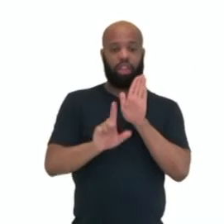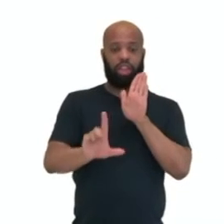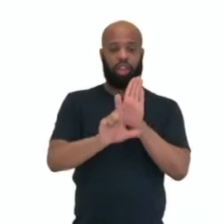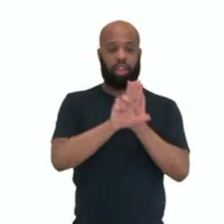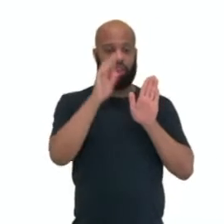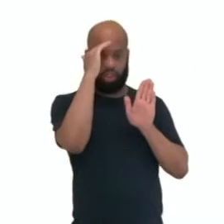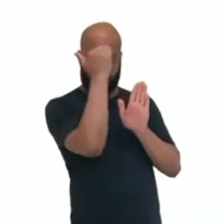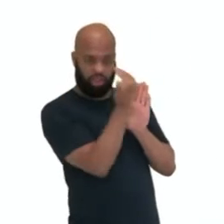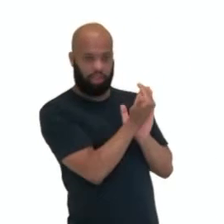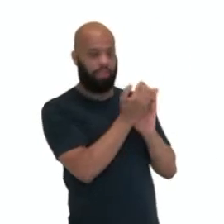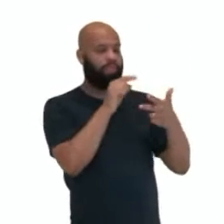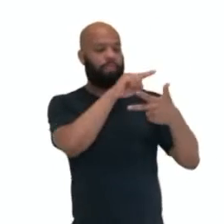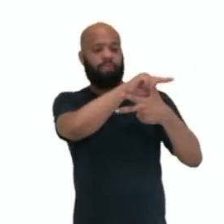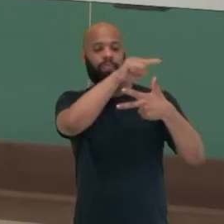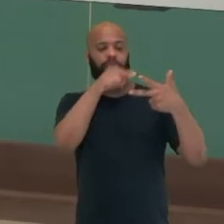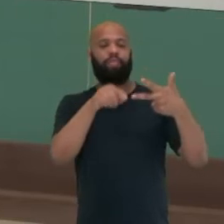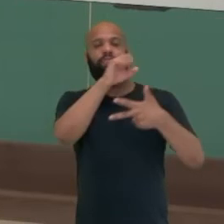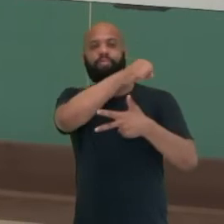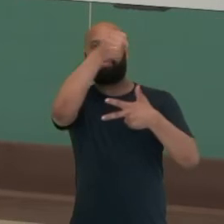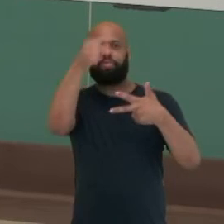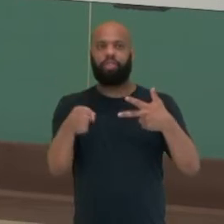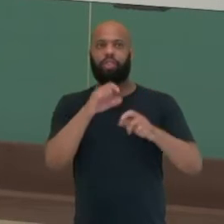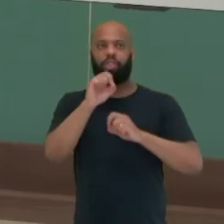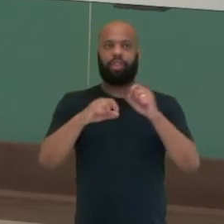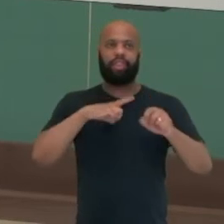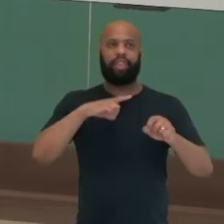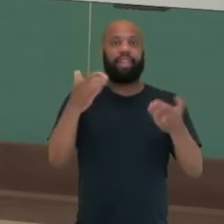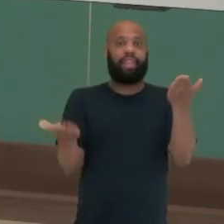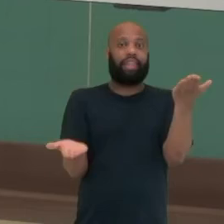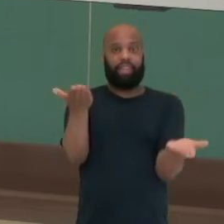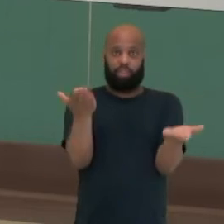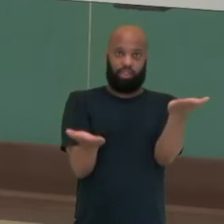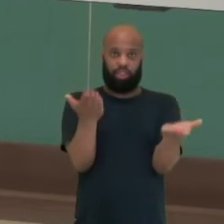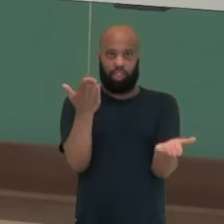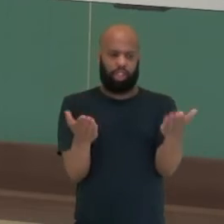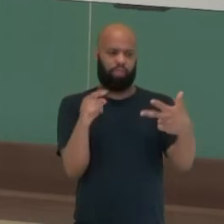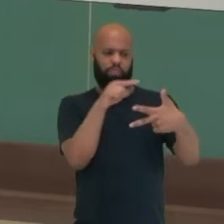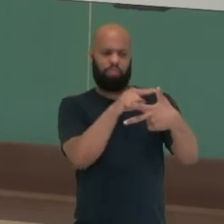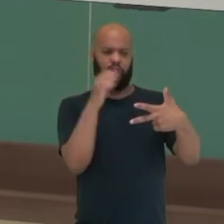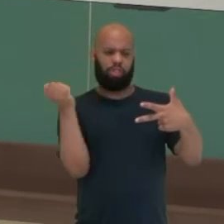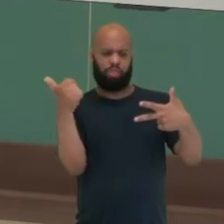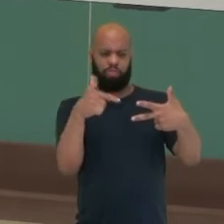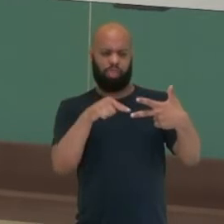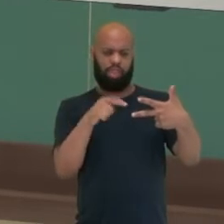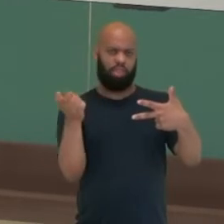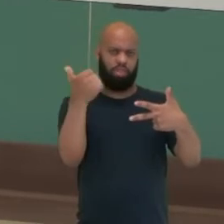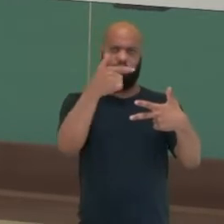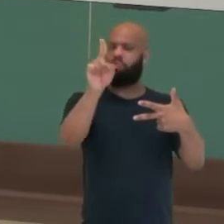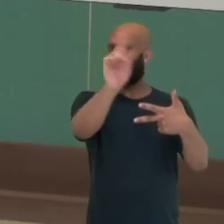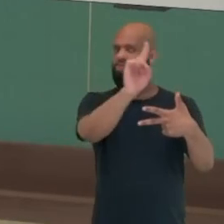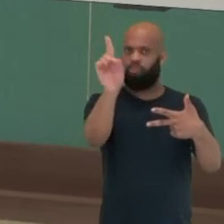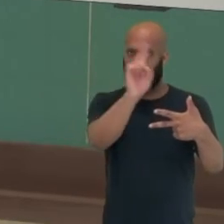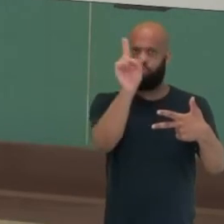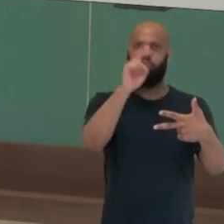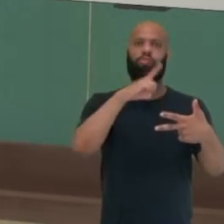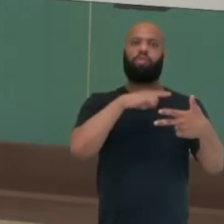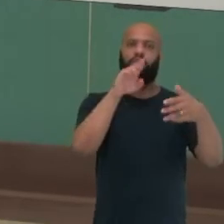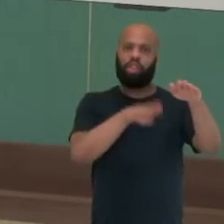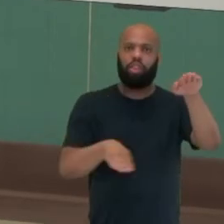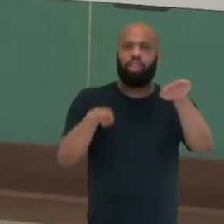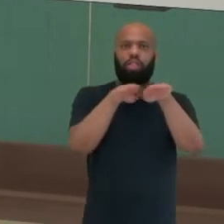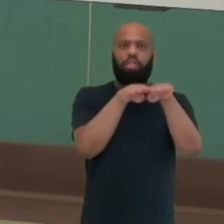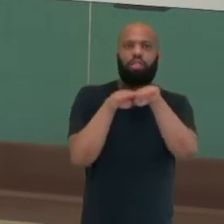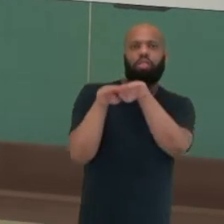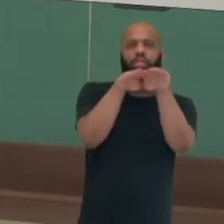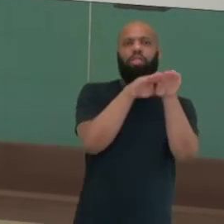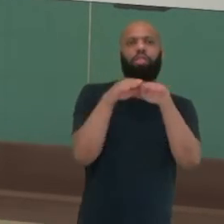tá? Todos eles, então, numa situação equilibrada. Nenhum é melhor ou pior do que o outro, tá? O executivo